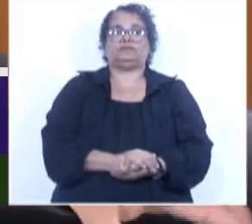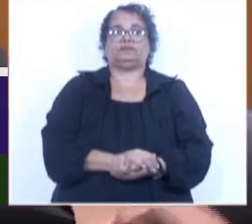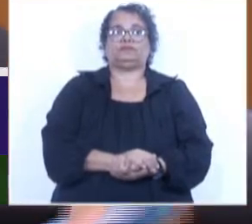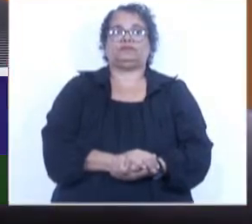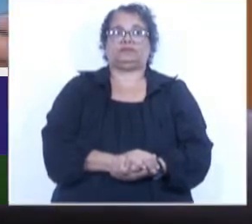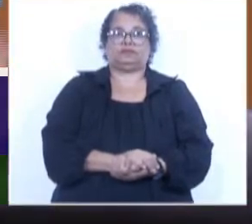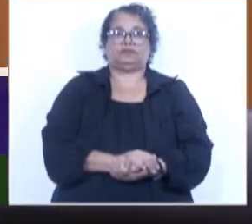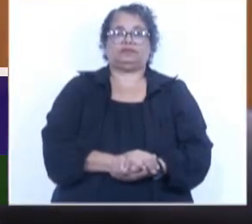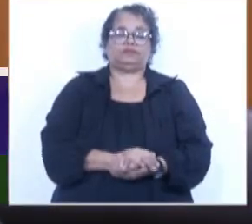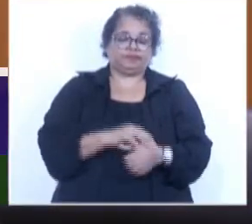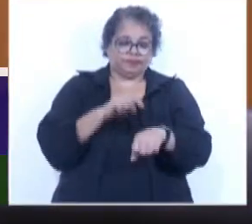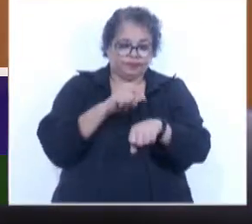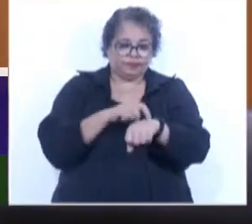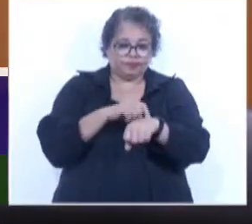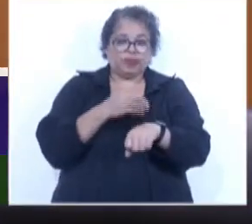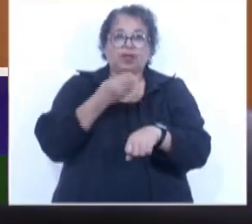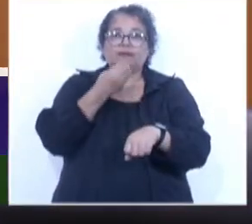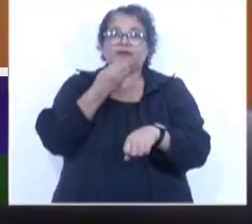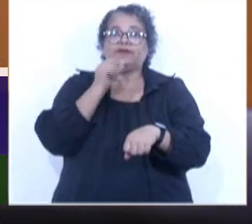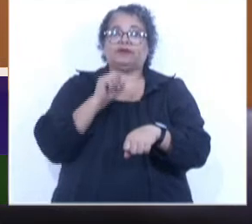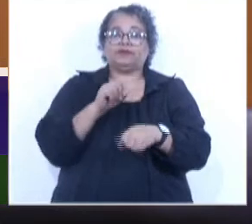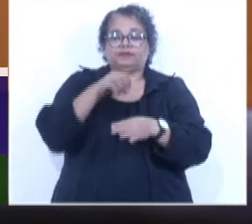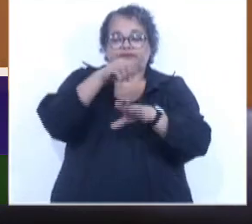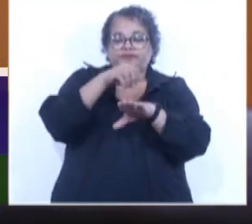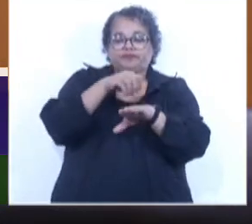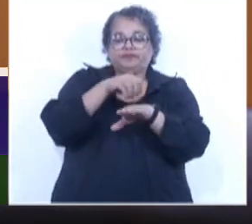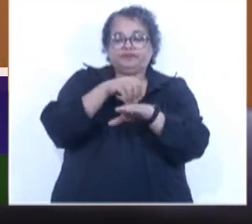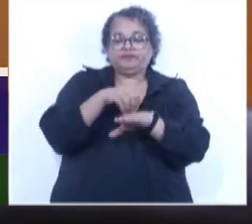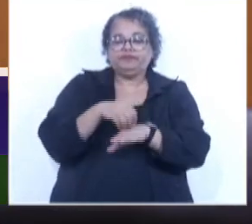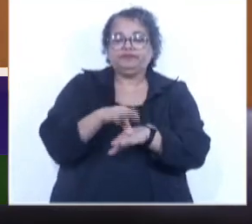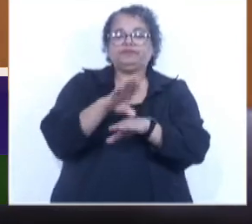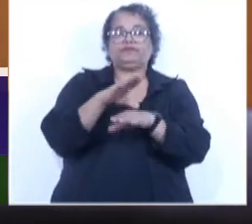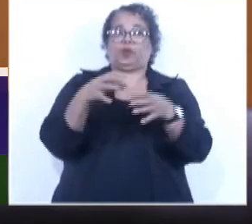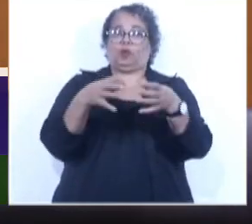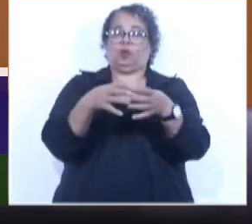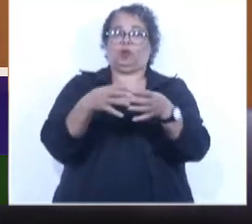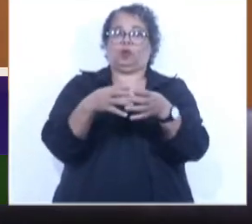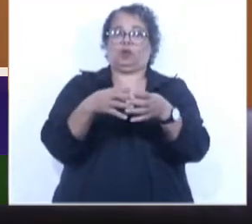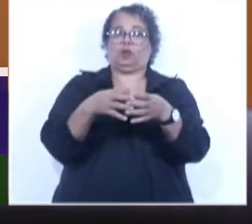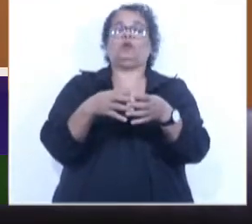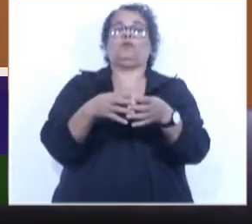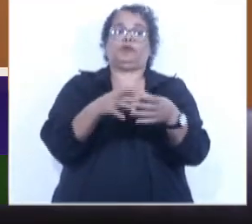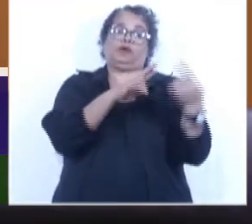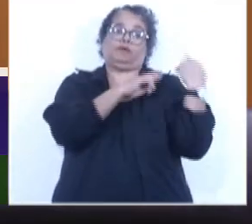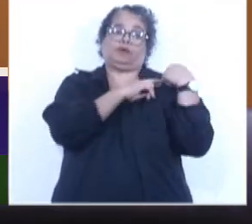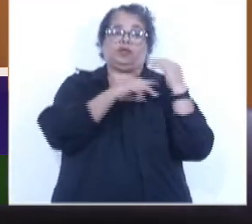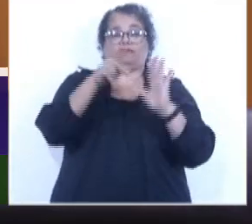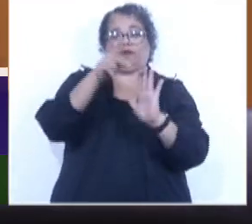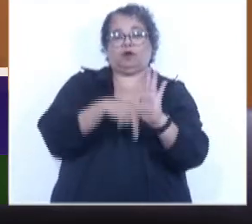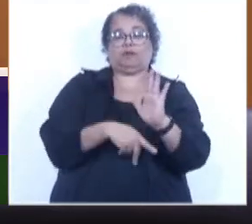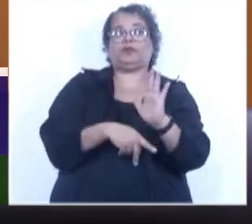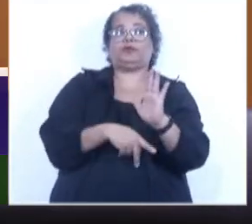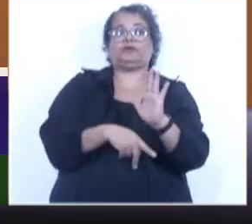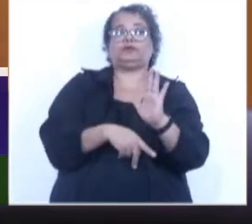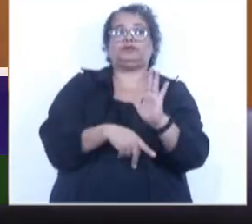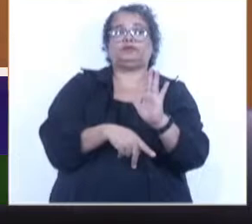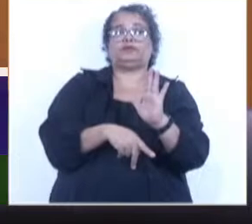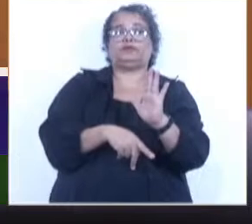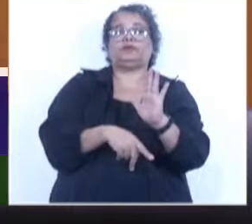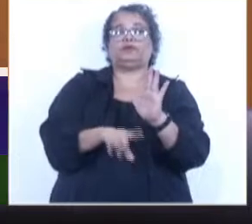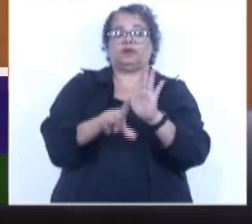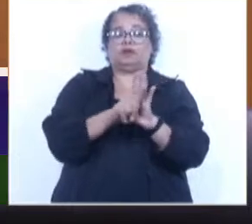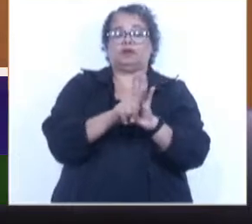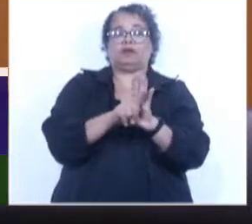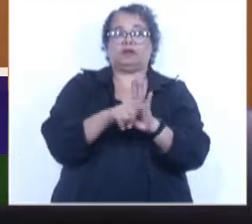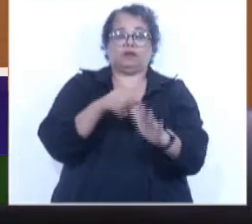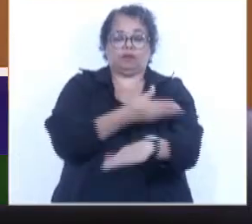ainda em tempo caminharemos a comissão pertinente o projeto de lei